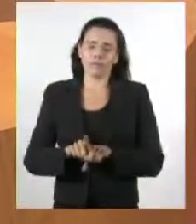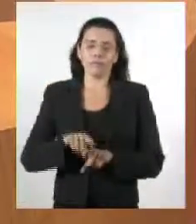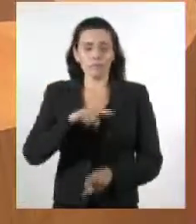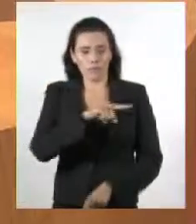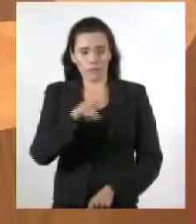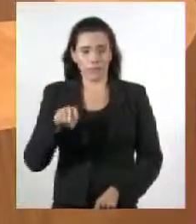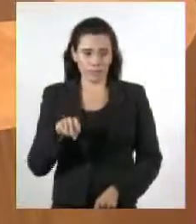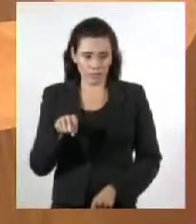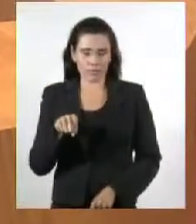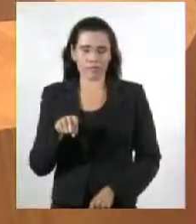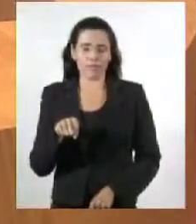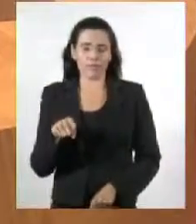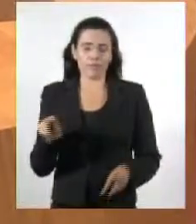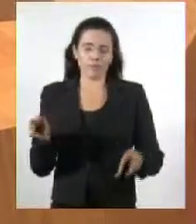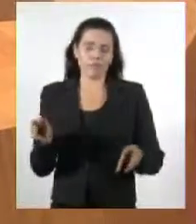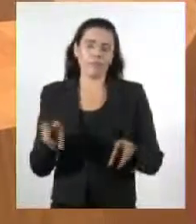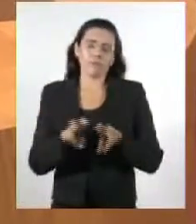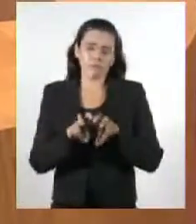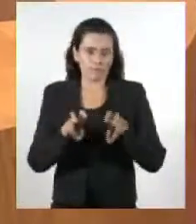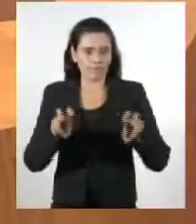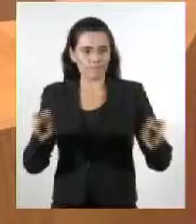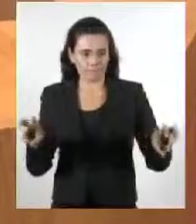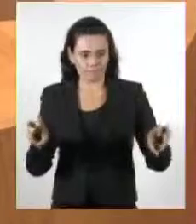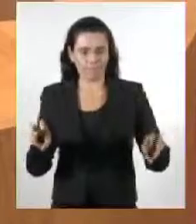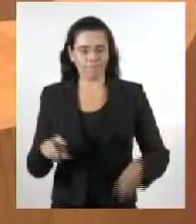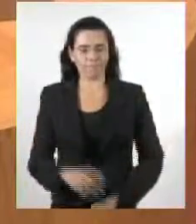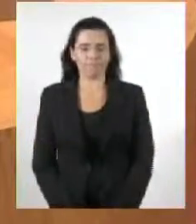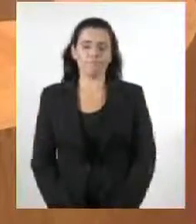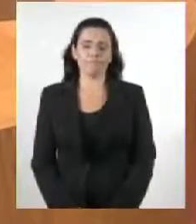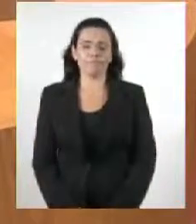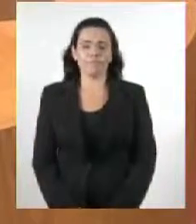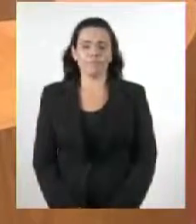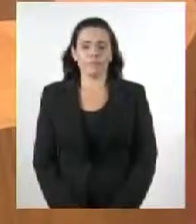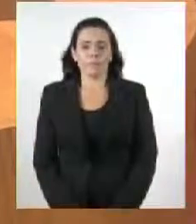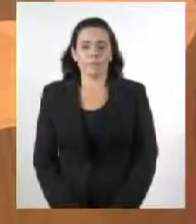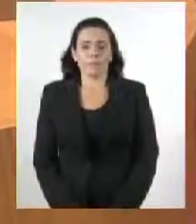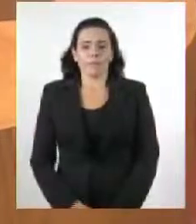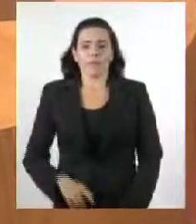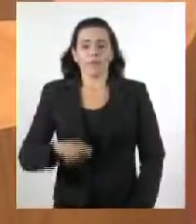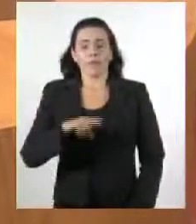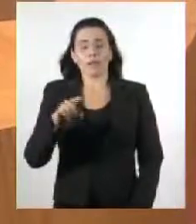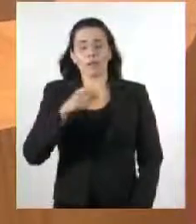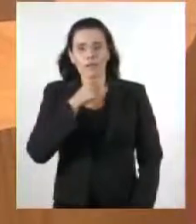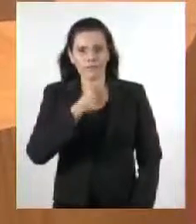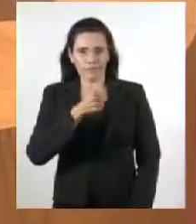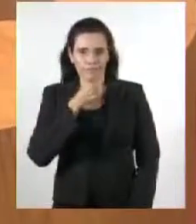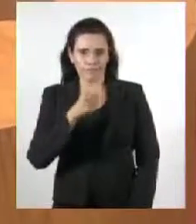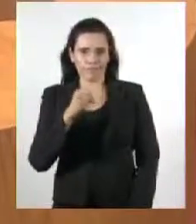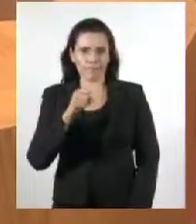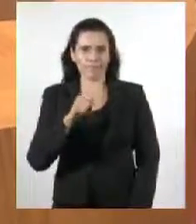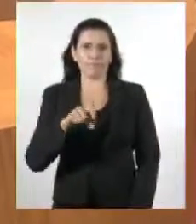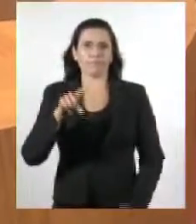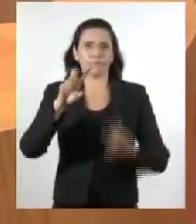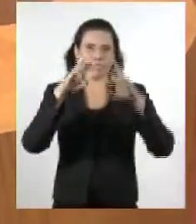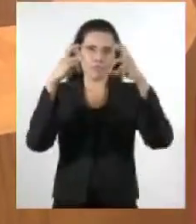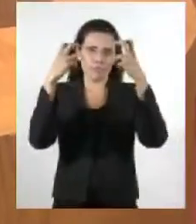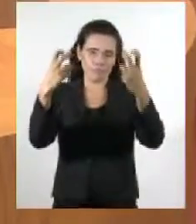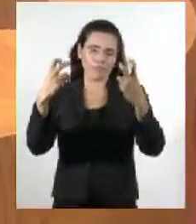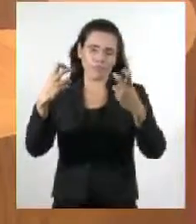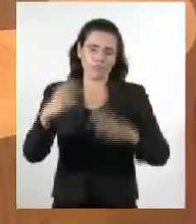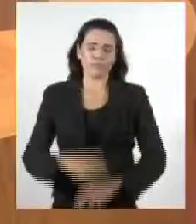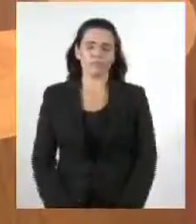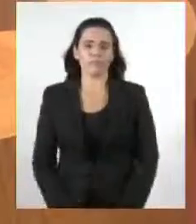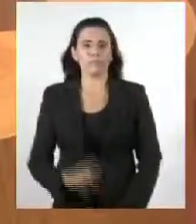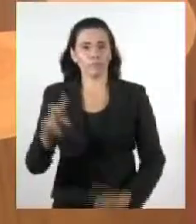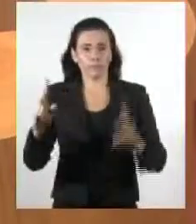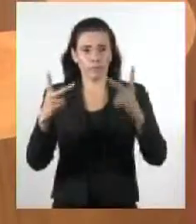Leitor, senhoras e senhores deputados, galeria, imprensa, telespectadores da TV Assembleia. Senhora presidente, venho